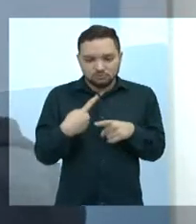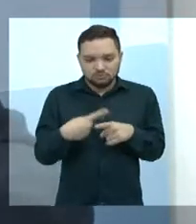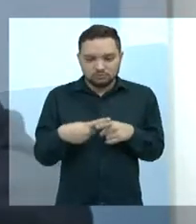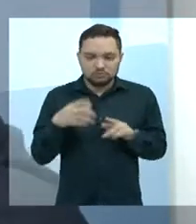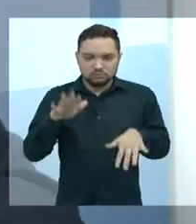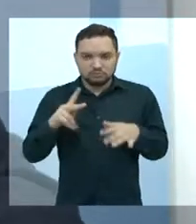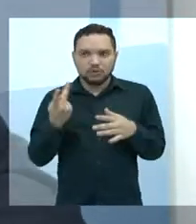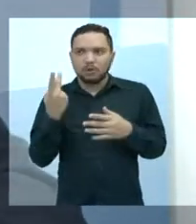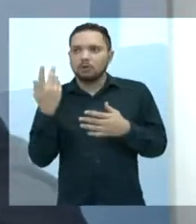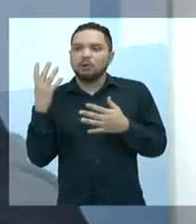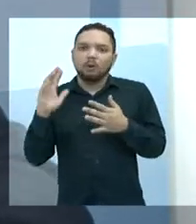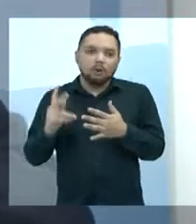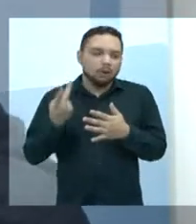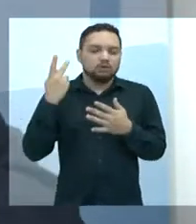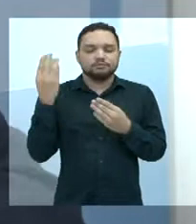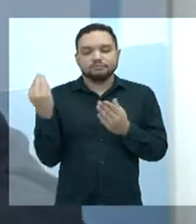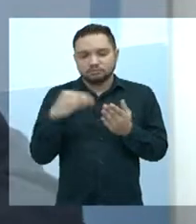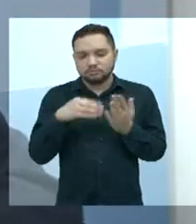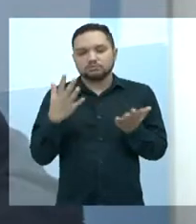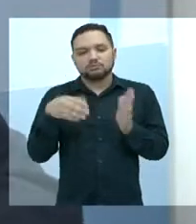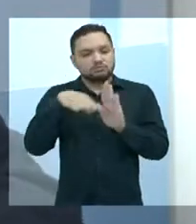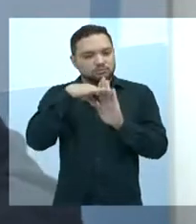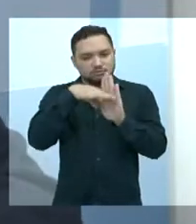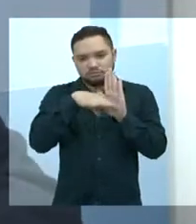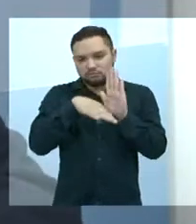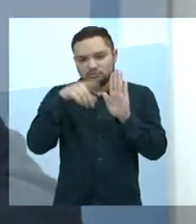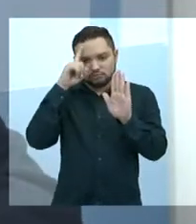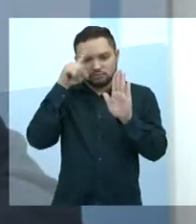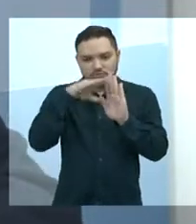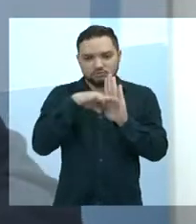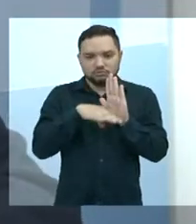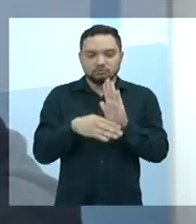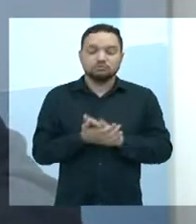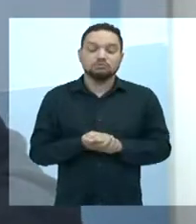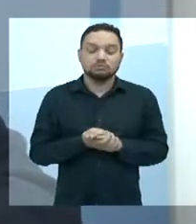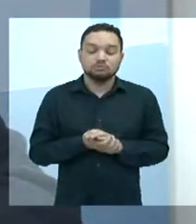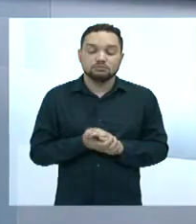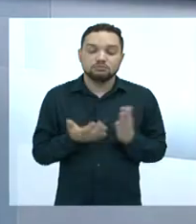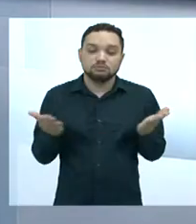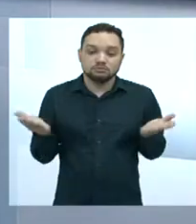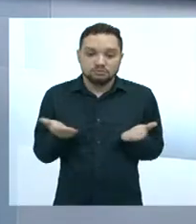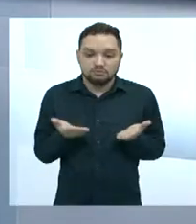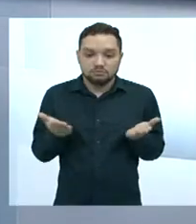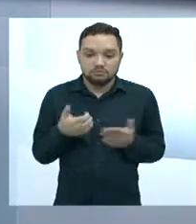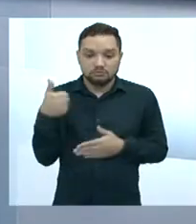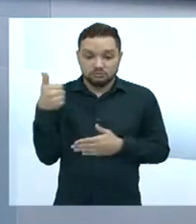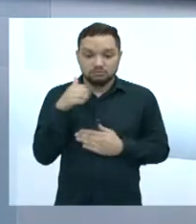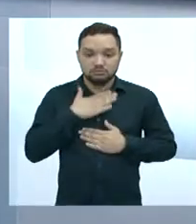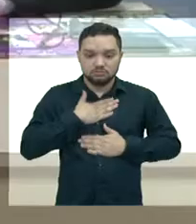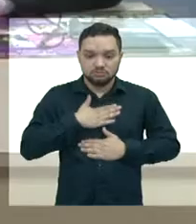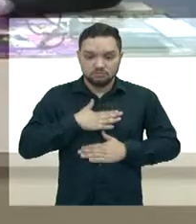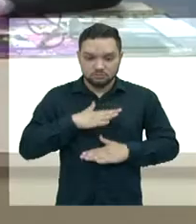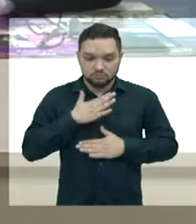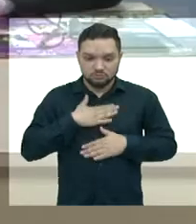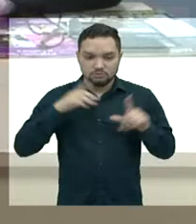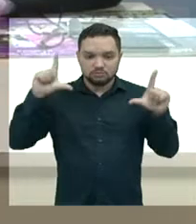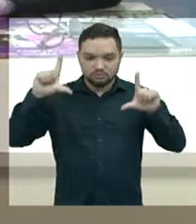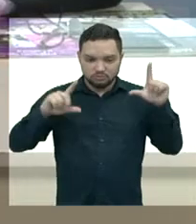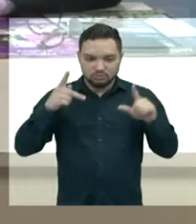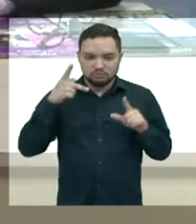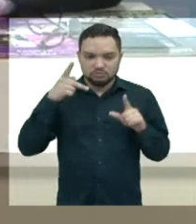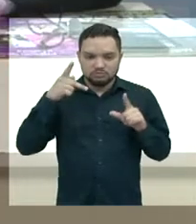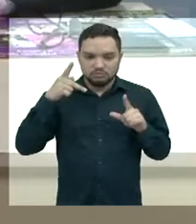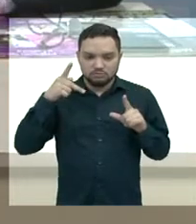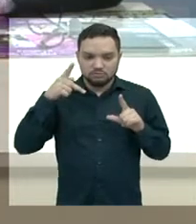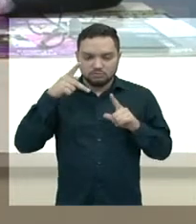coisinha, mas já está tudo programado para o mês todo o trabalho. Muito bem, nós vamos agora para o primeiro intervalo do programa Pela Ordem.